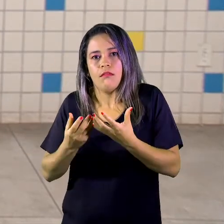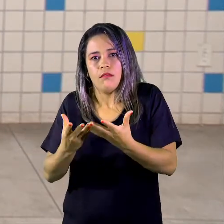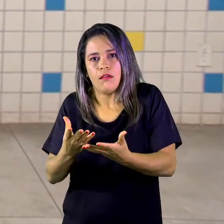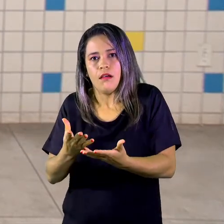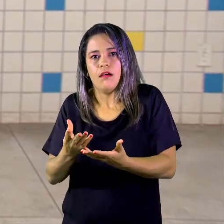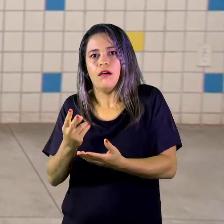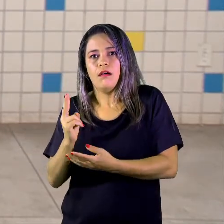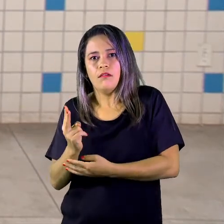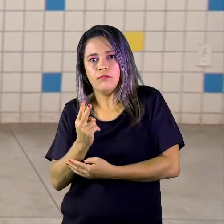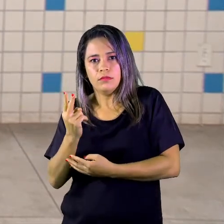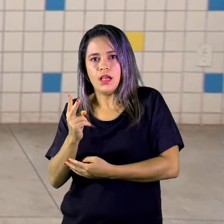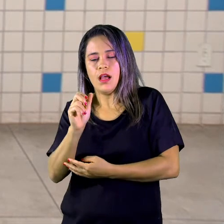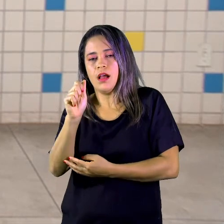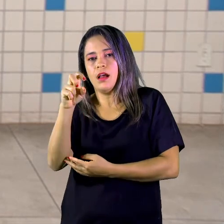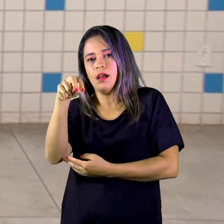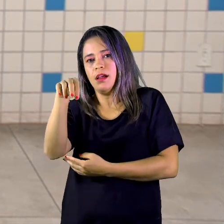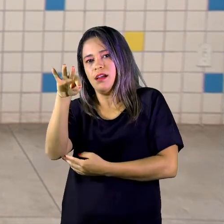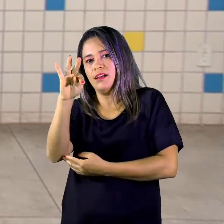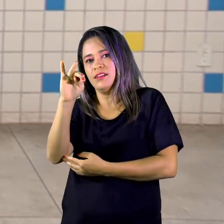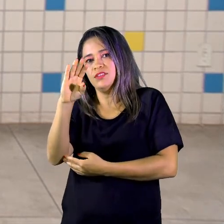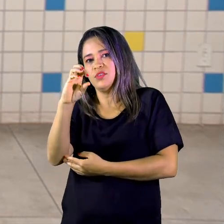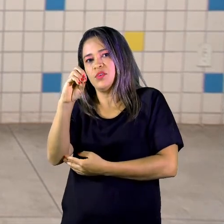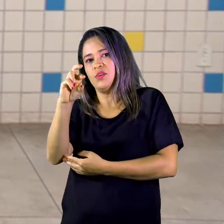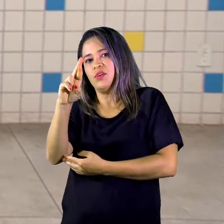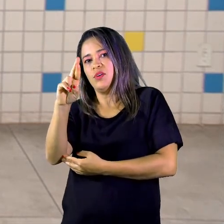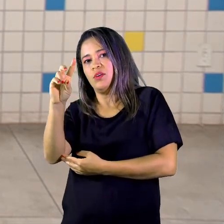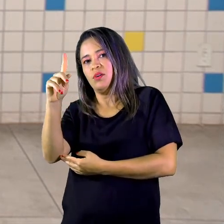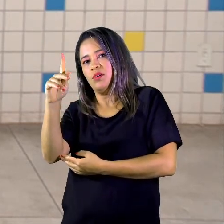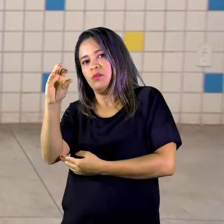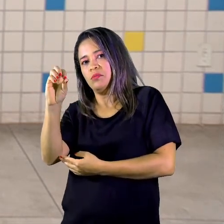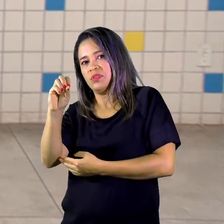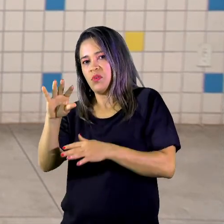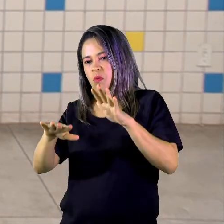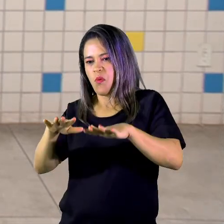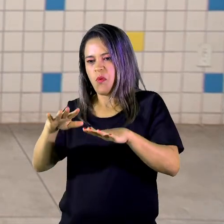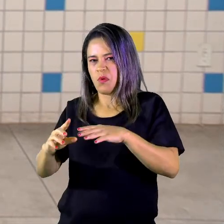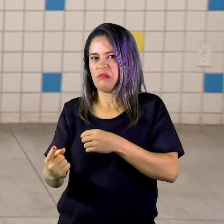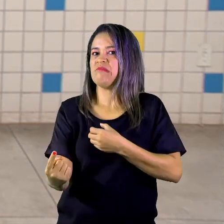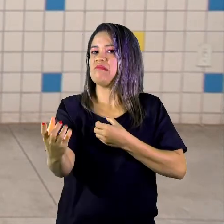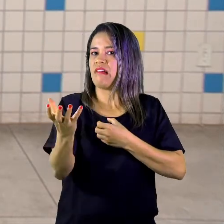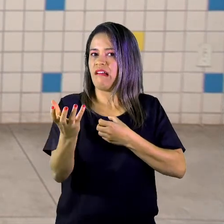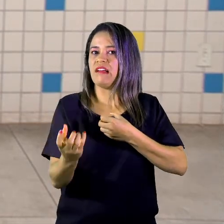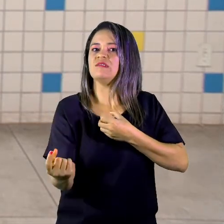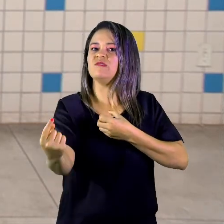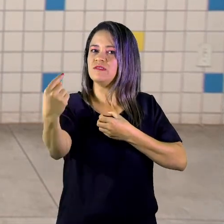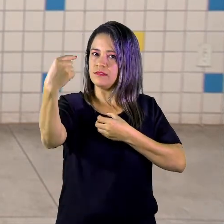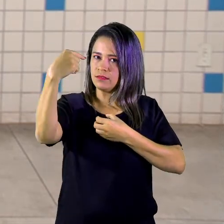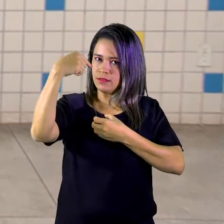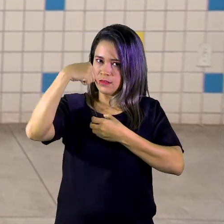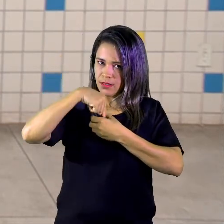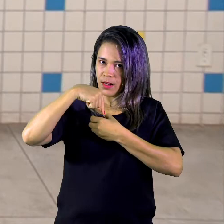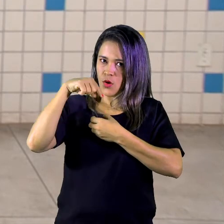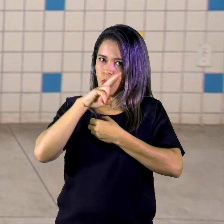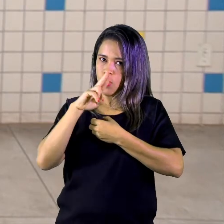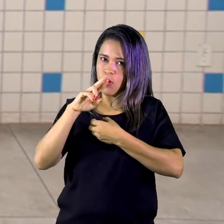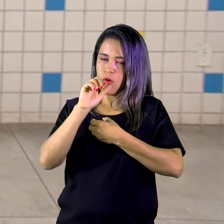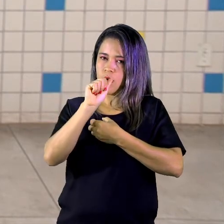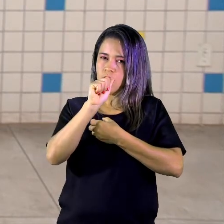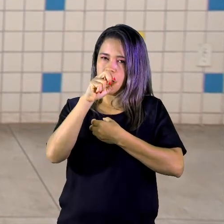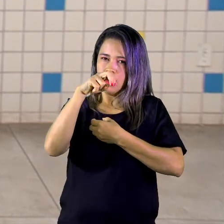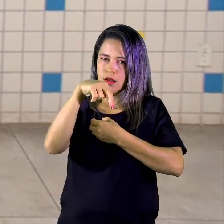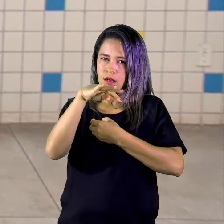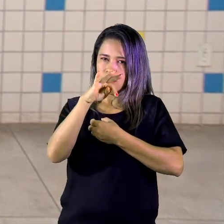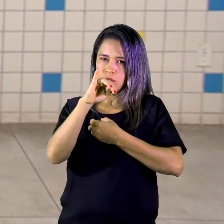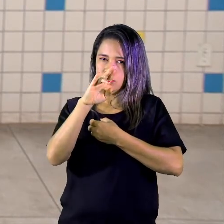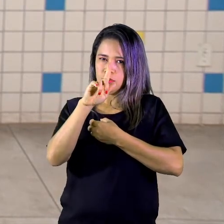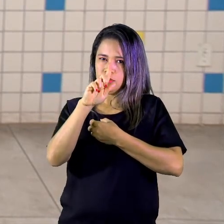nós chamamos de anticorpos, e qualquer agente estranho que adentre o nosso corpo é chamado de antígeno.